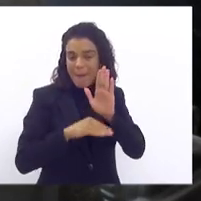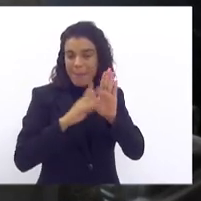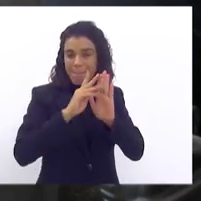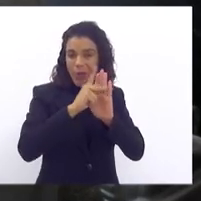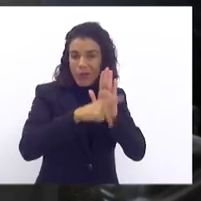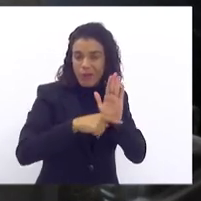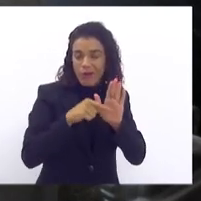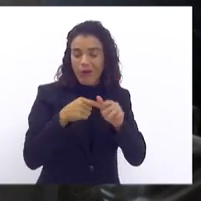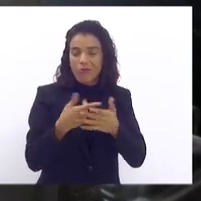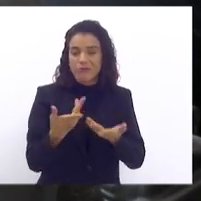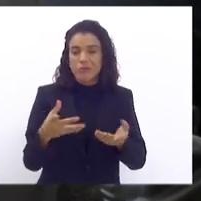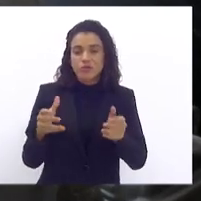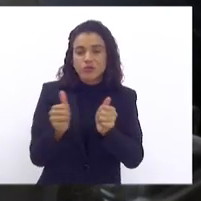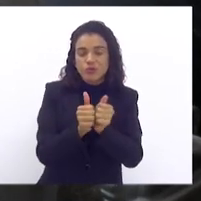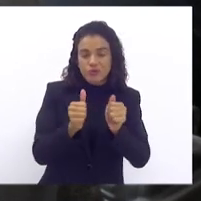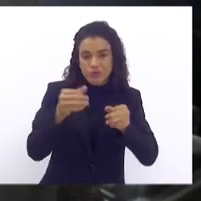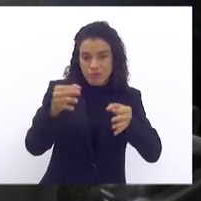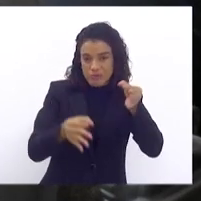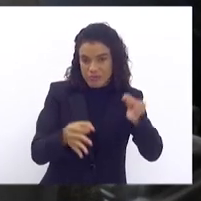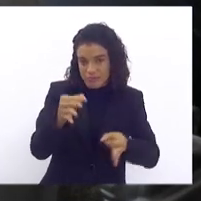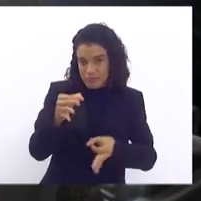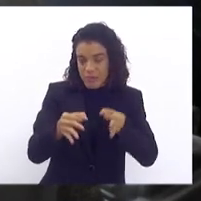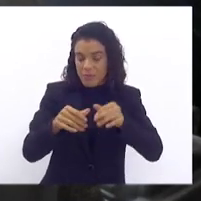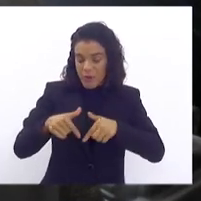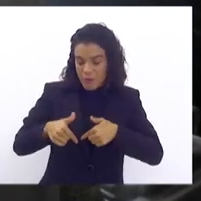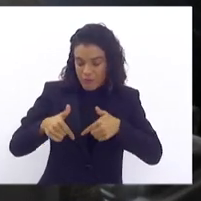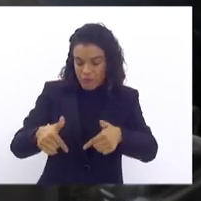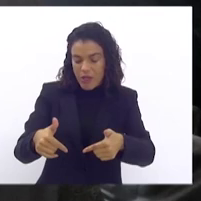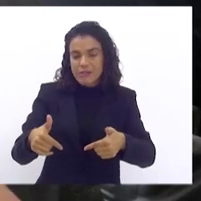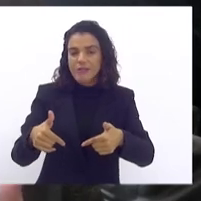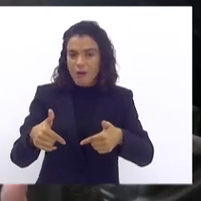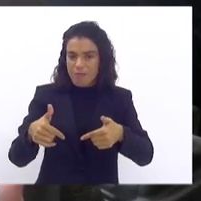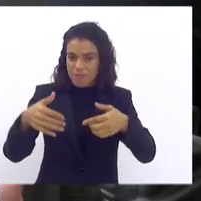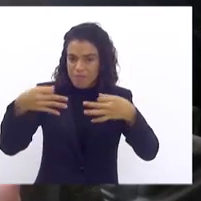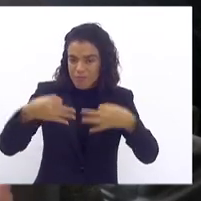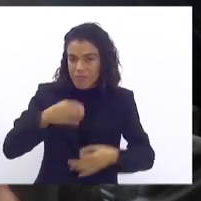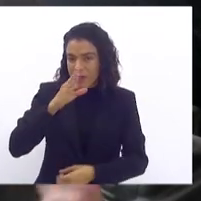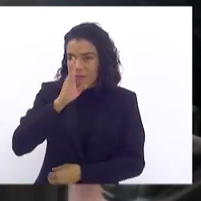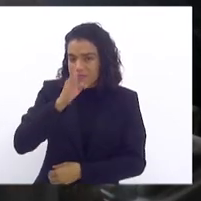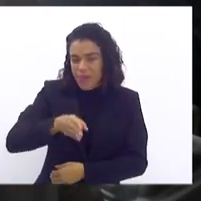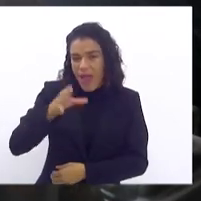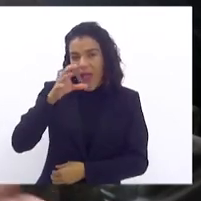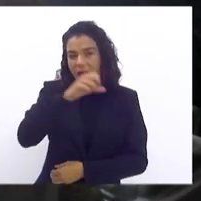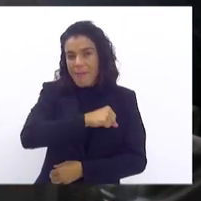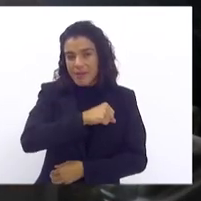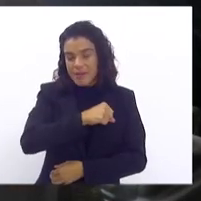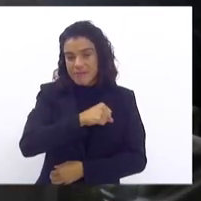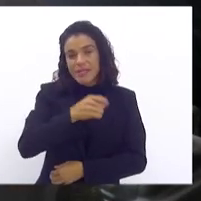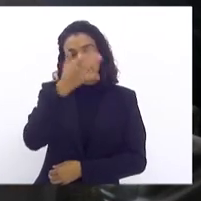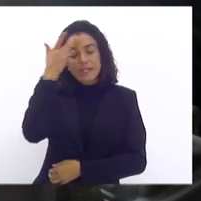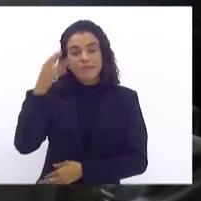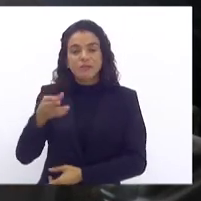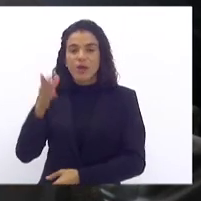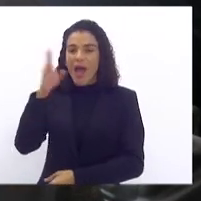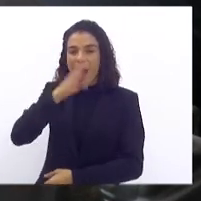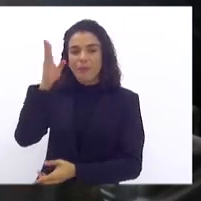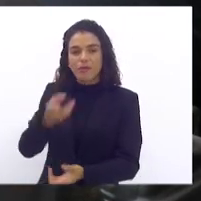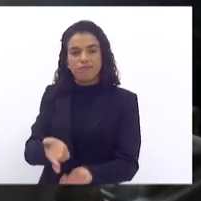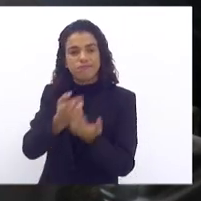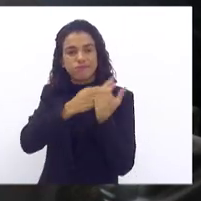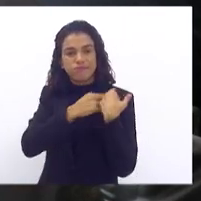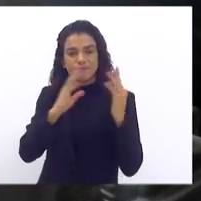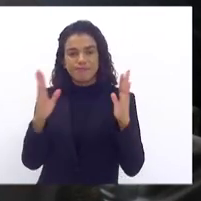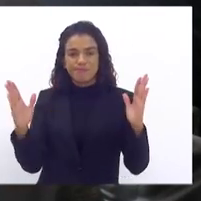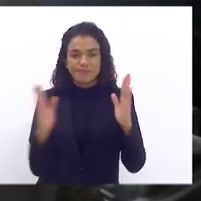Ministério Público e a magistratura, para que seja uma atuação efetiva, rápida, e que essa pessoa seja responsabilizada dentro de um